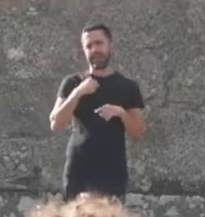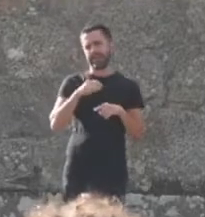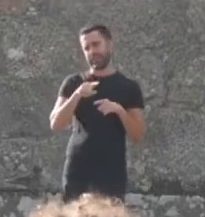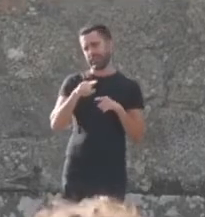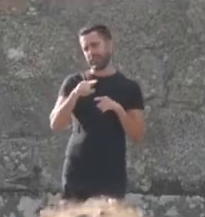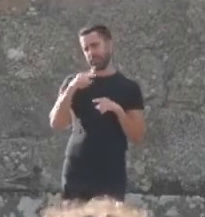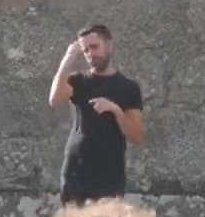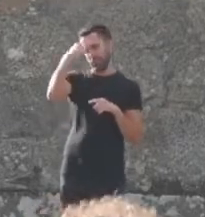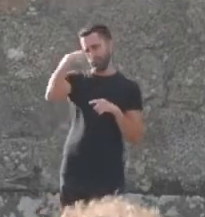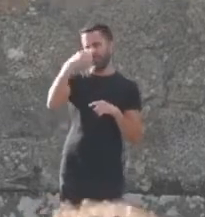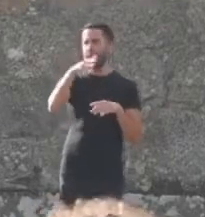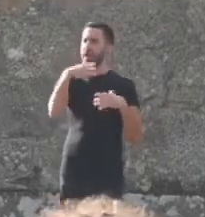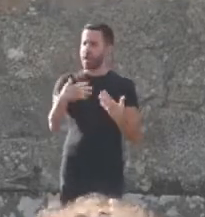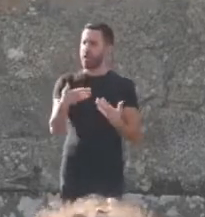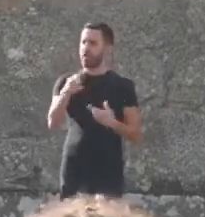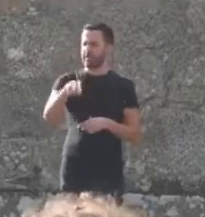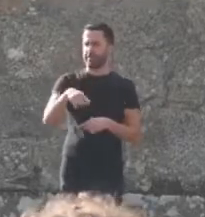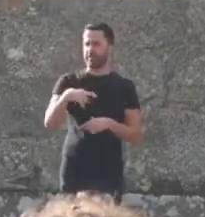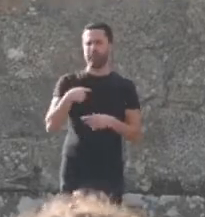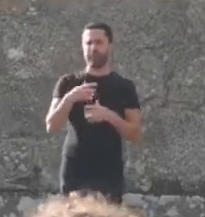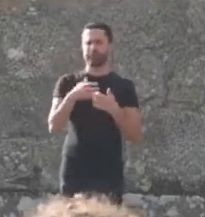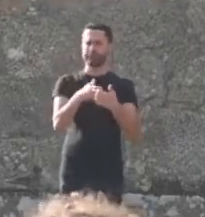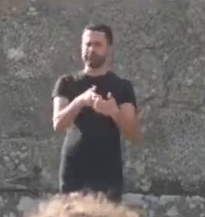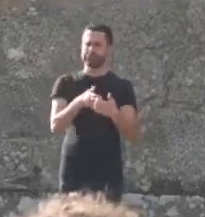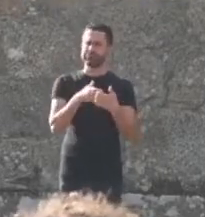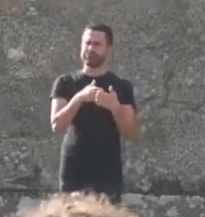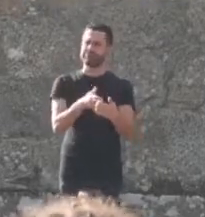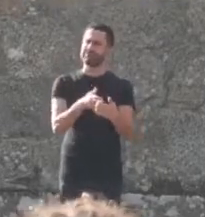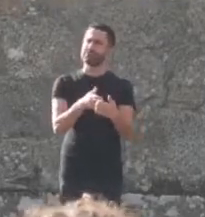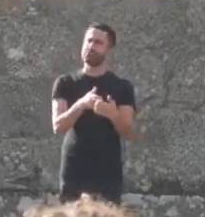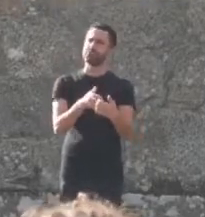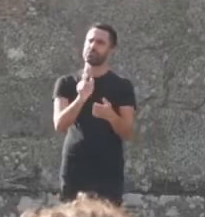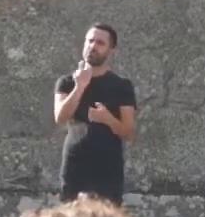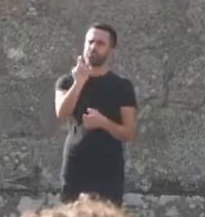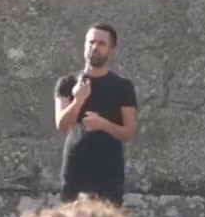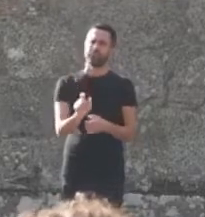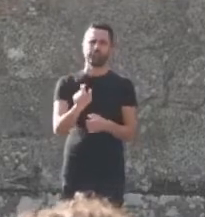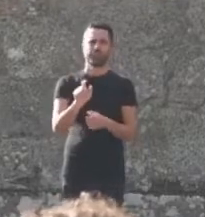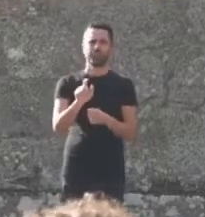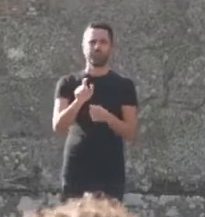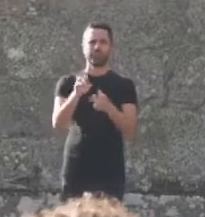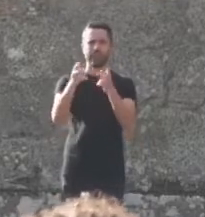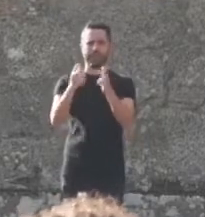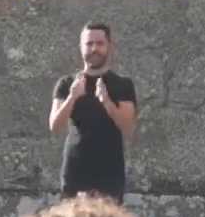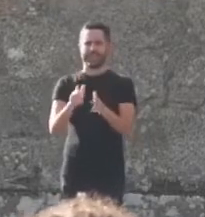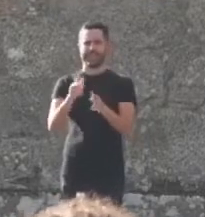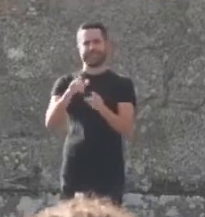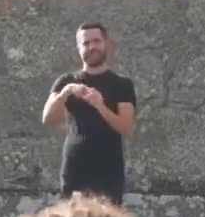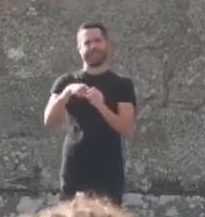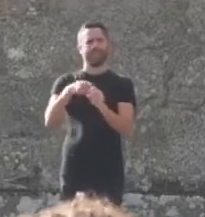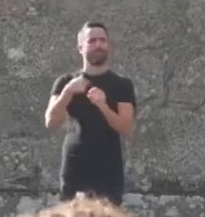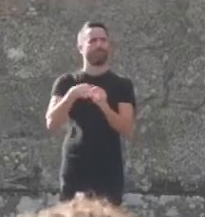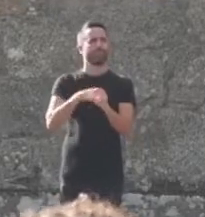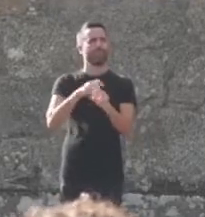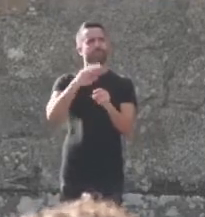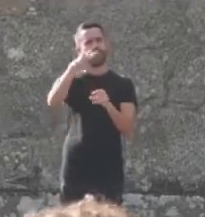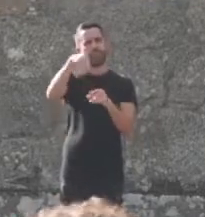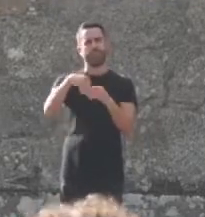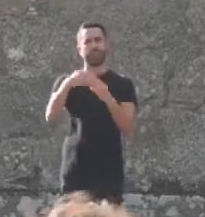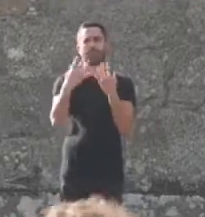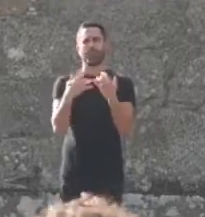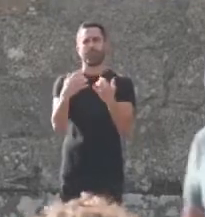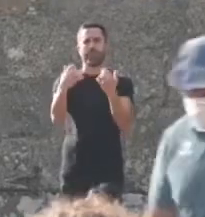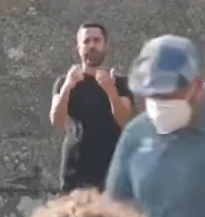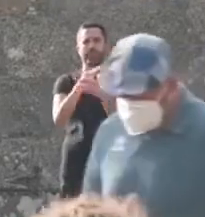agora tamén loita dende o seu escano no Parlamento galego como